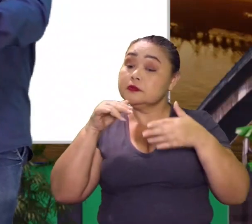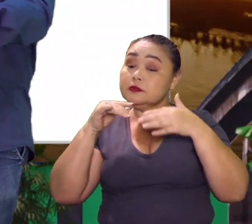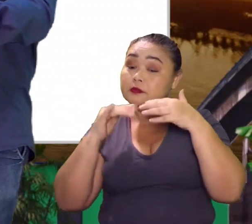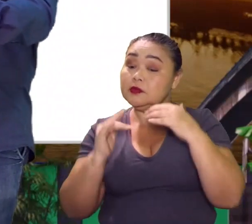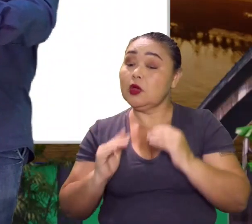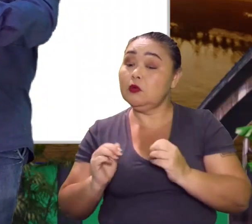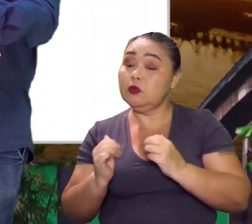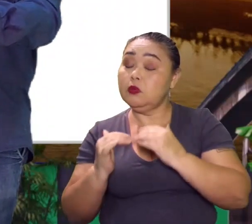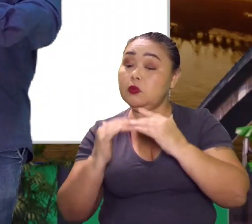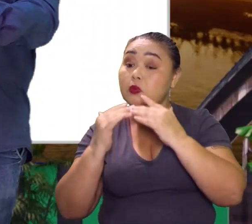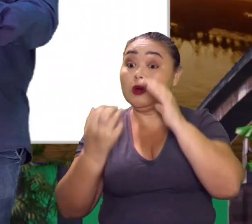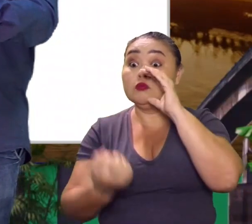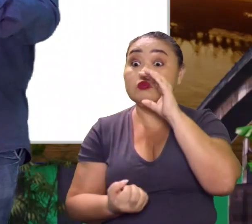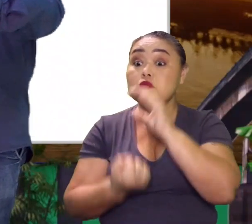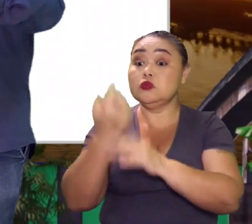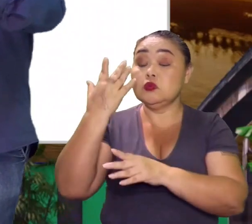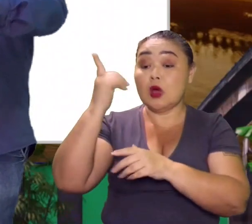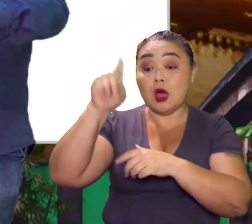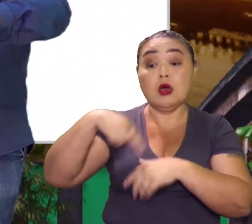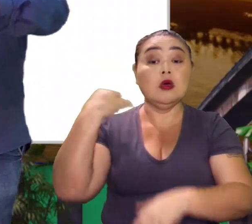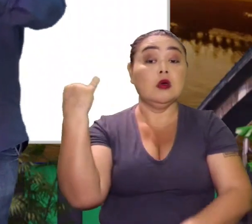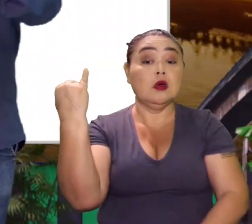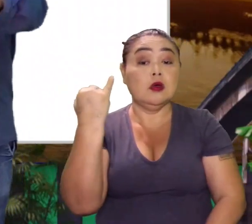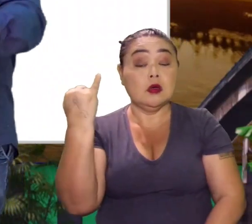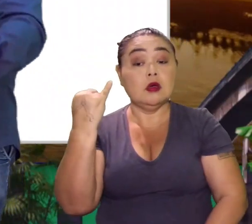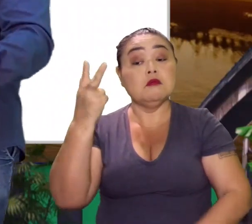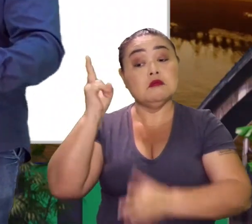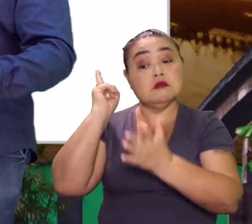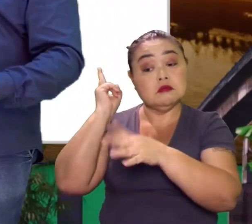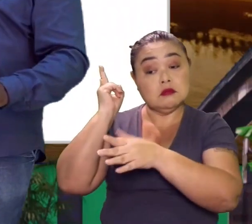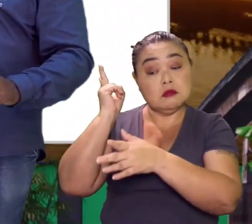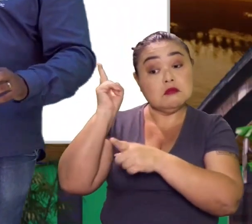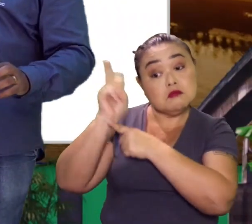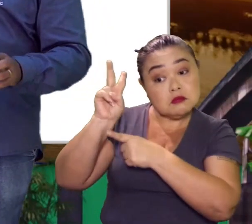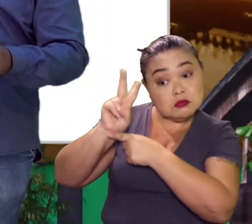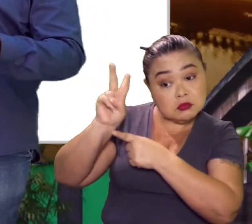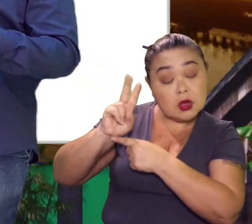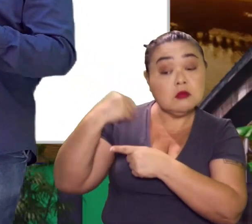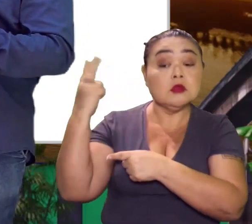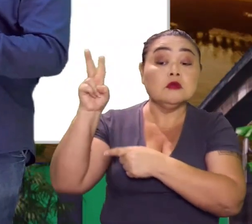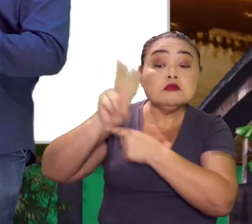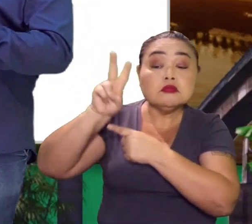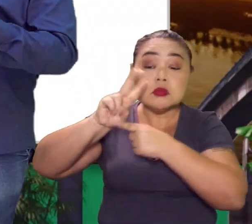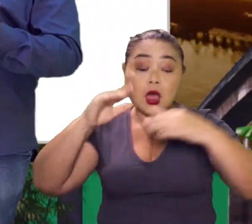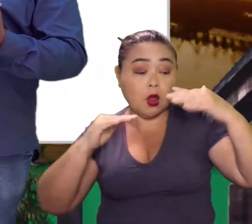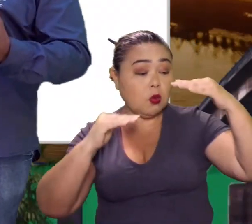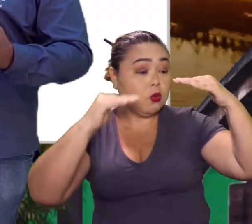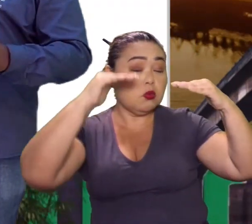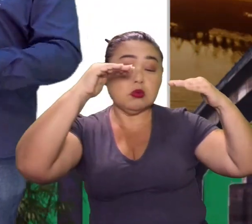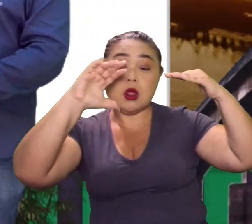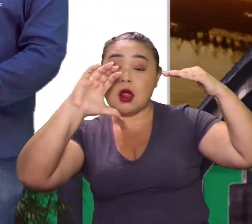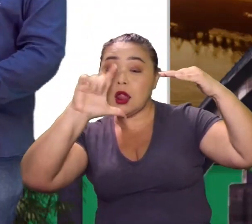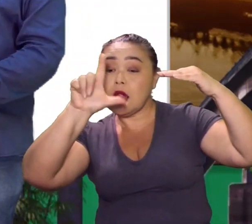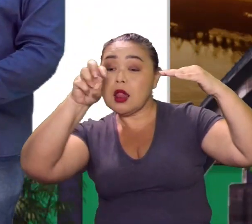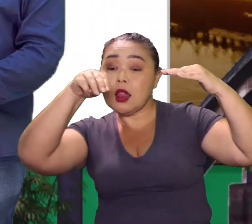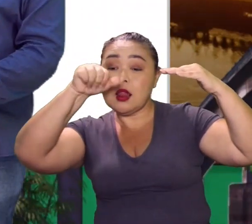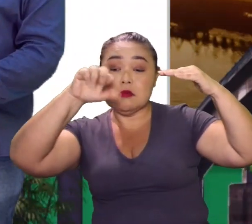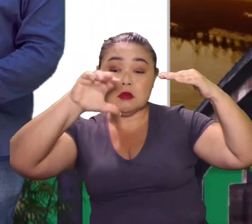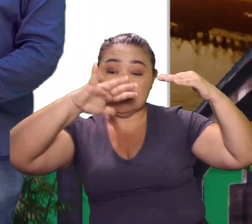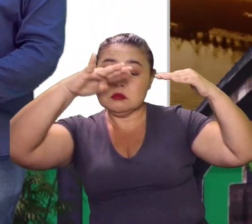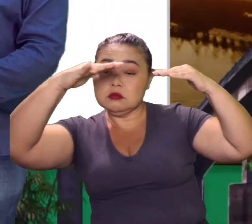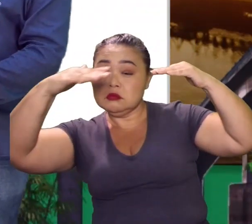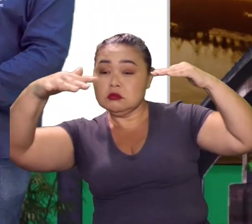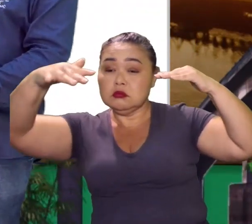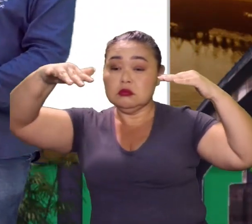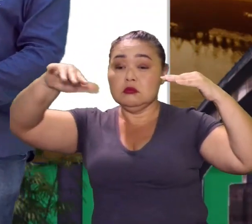originam aqui na região amazônica. É por isso que é importante manter a preservação, porque ele é o equilíbrio climático.